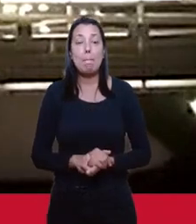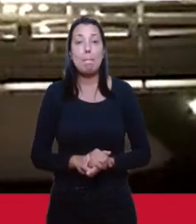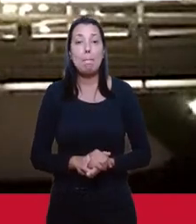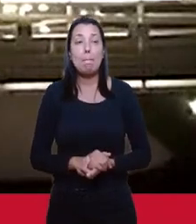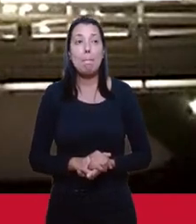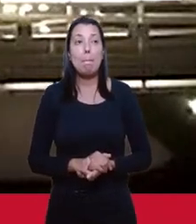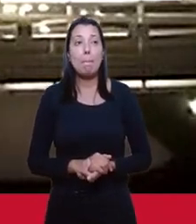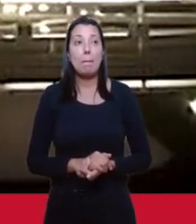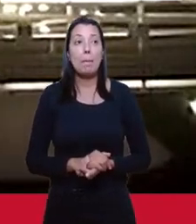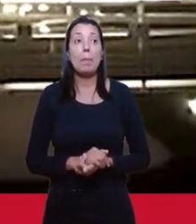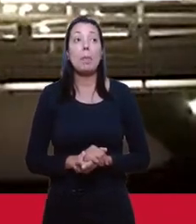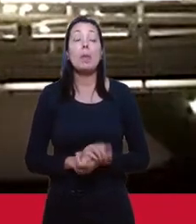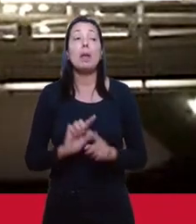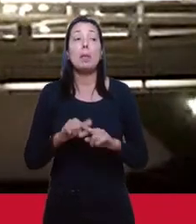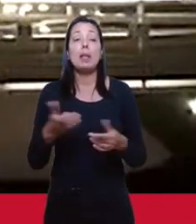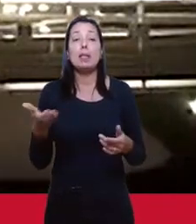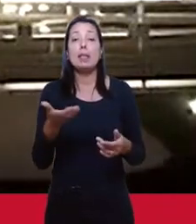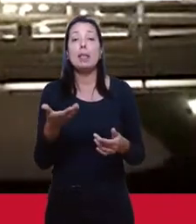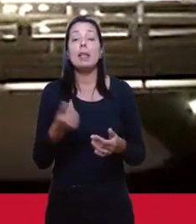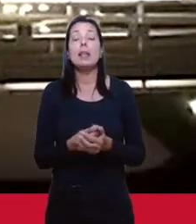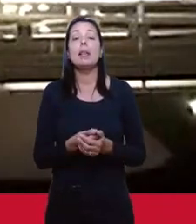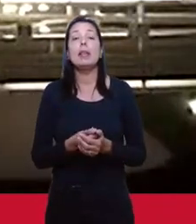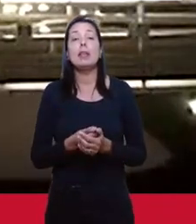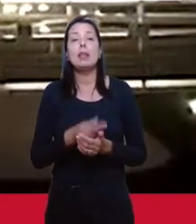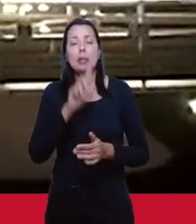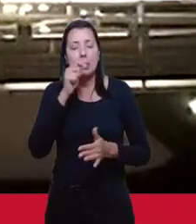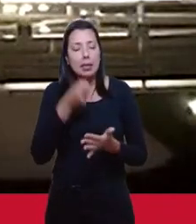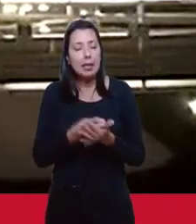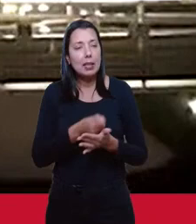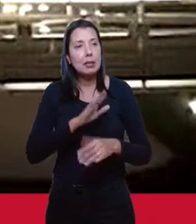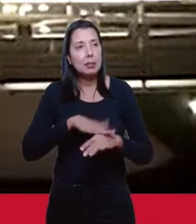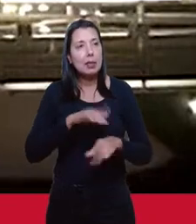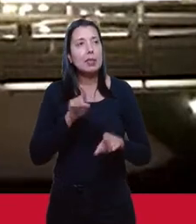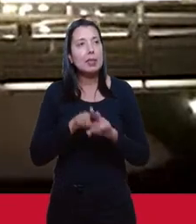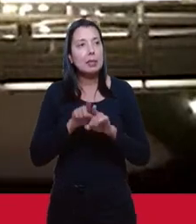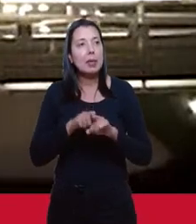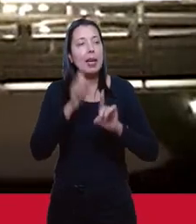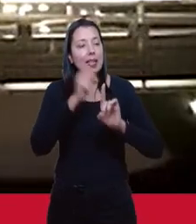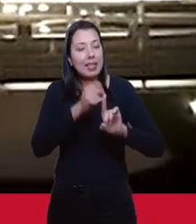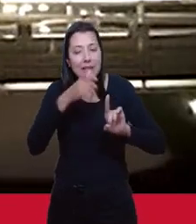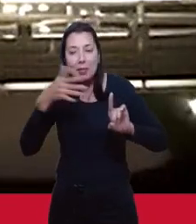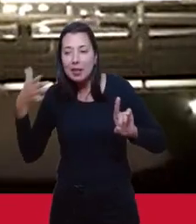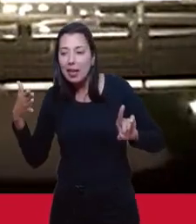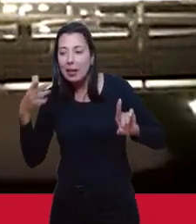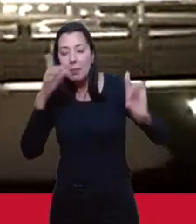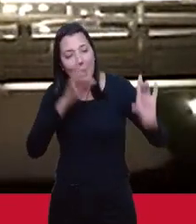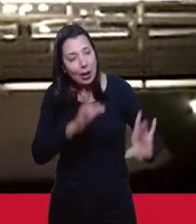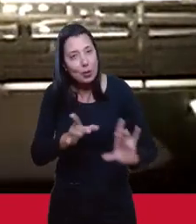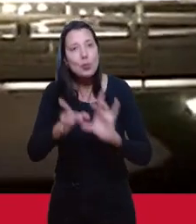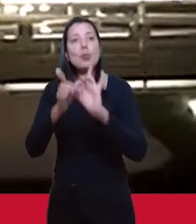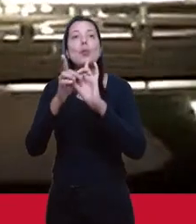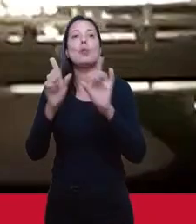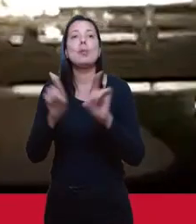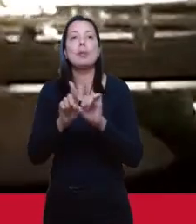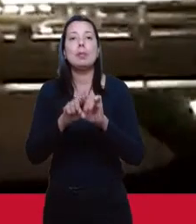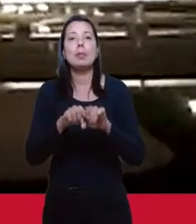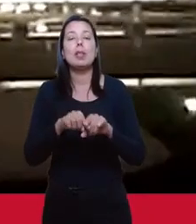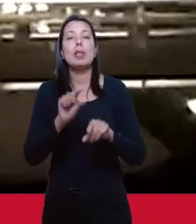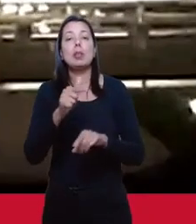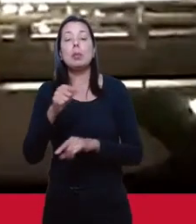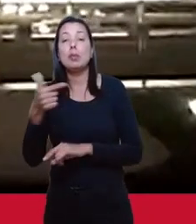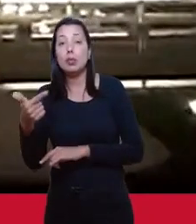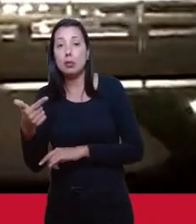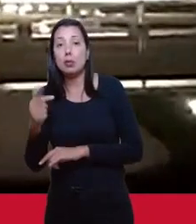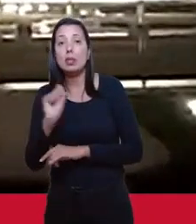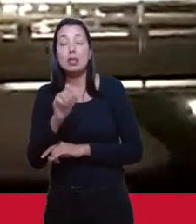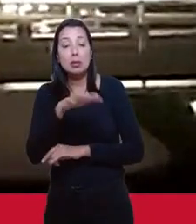está ocupando agora, mas a gente quer ocupar com mandatos, com mais mandatos LGBTs, com mais aliados e aliadas. Então, que